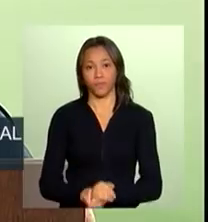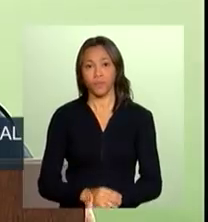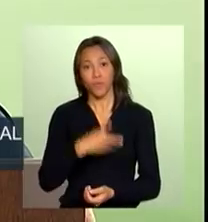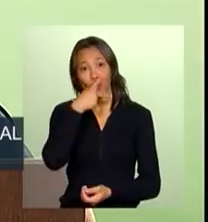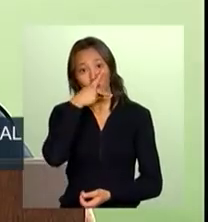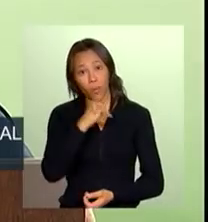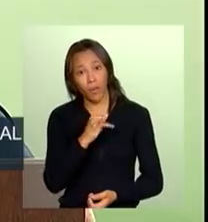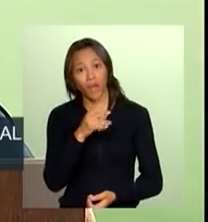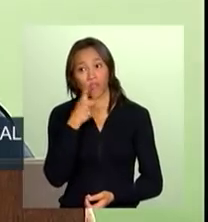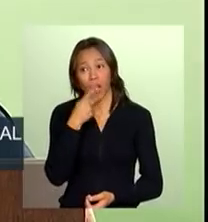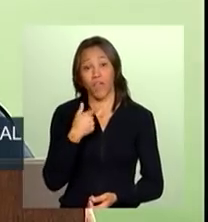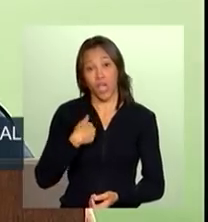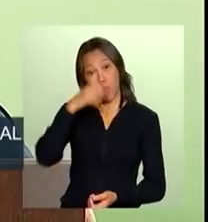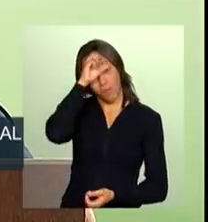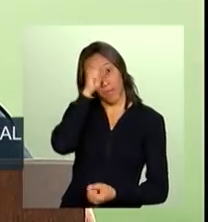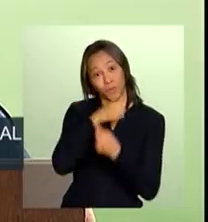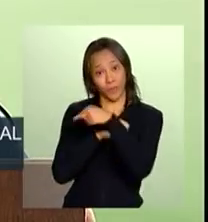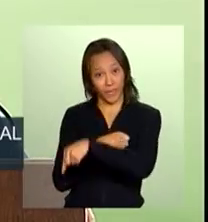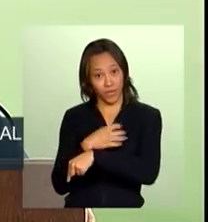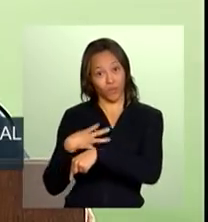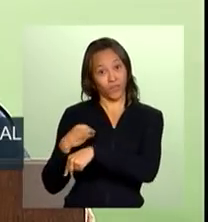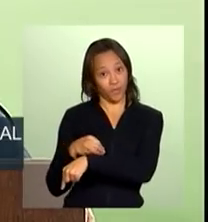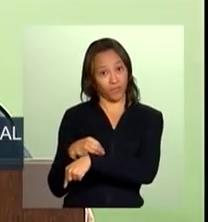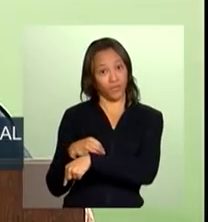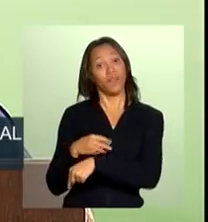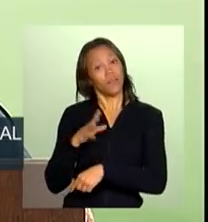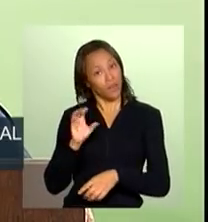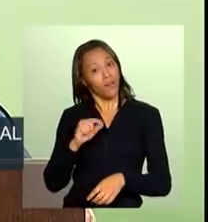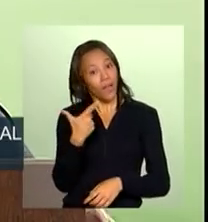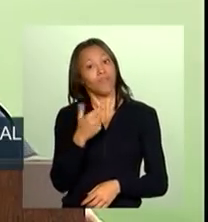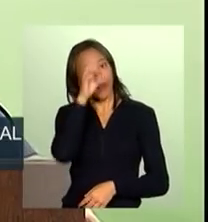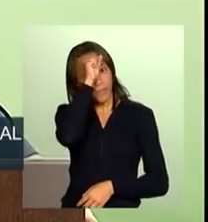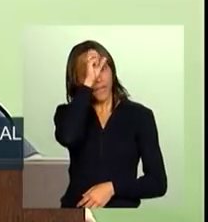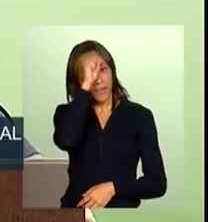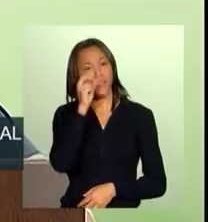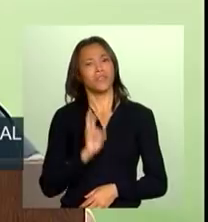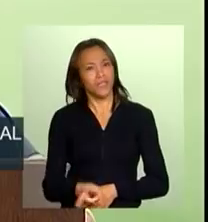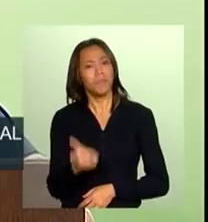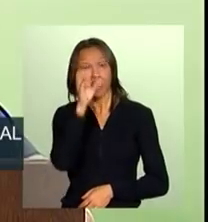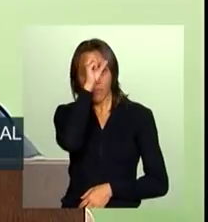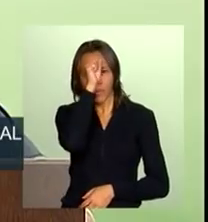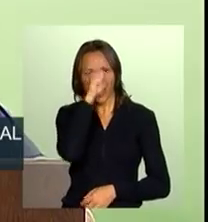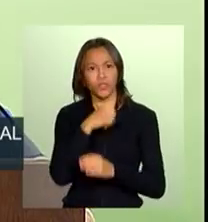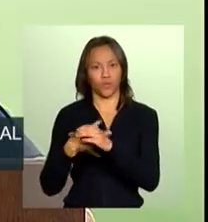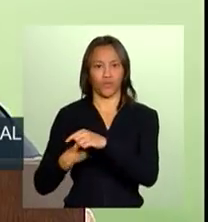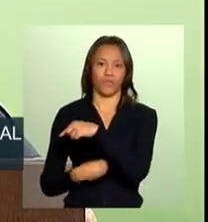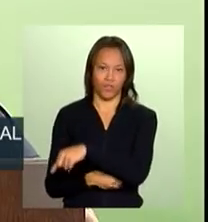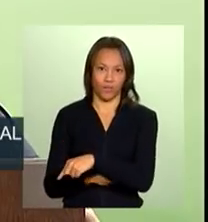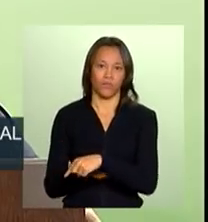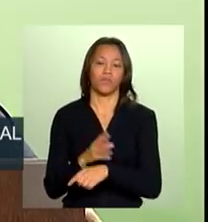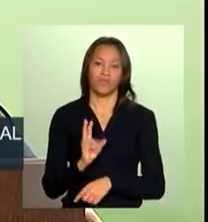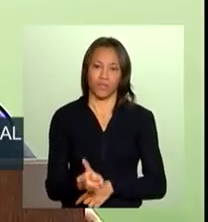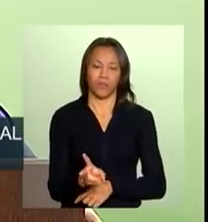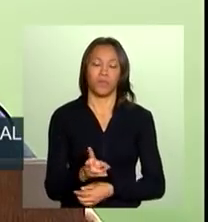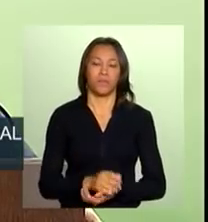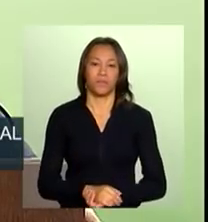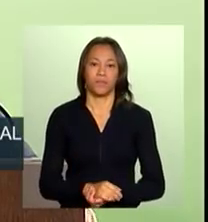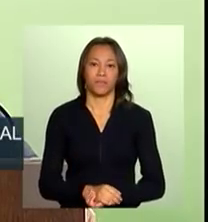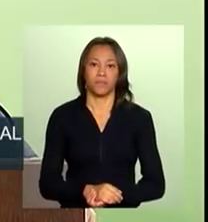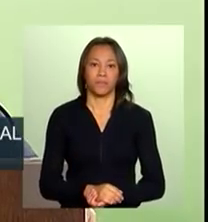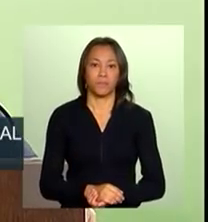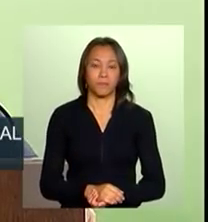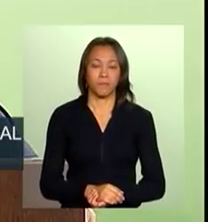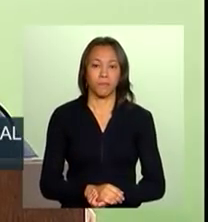o pai dizendo, eu aprendo com ele é de fato, aprende com ele. A gente sempre aprende com os filhos.